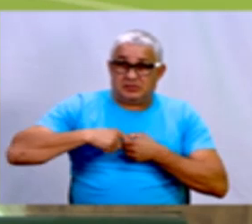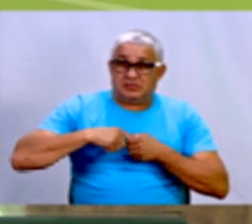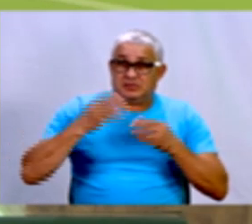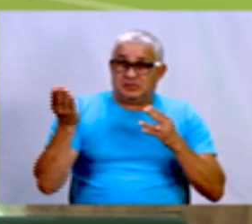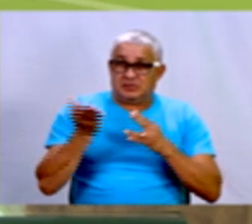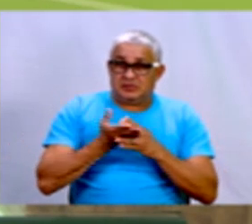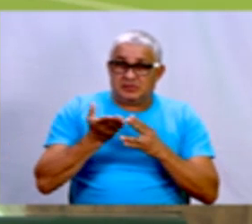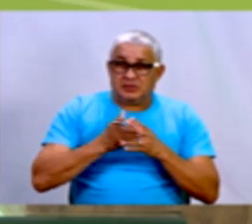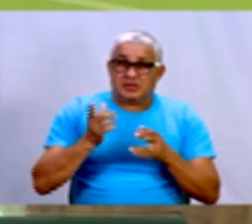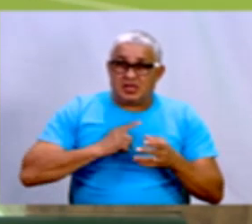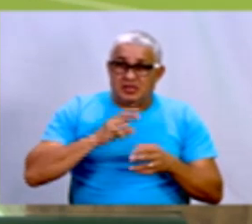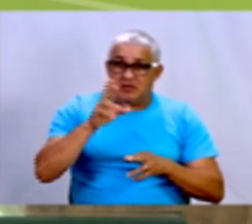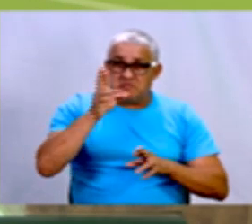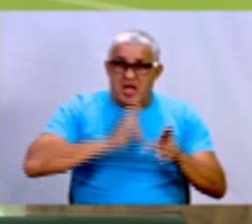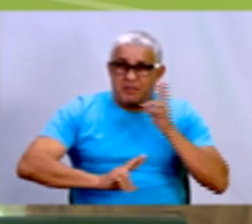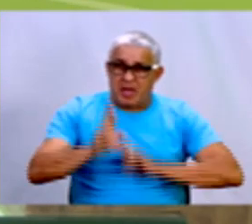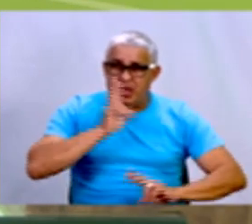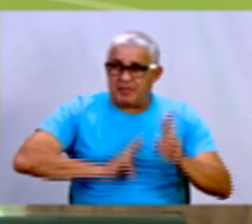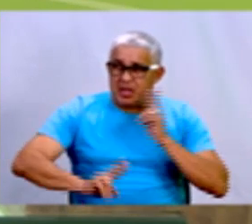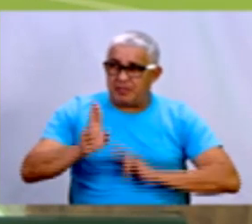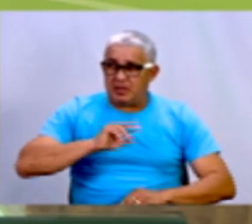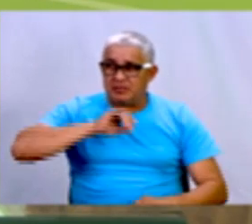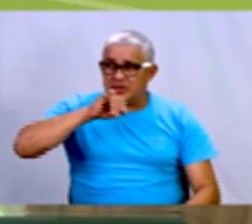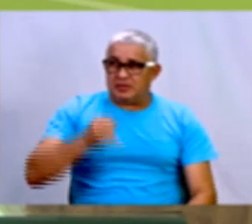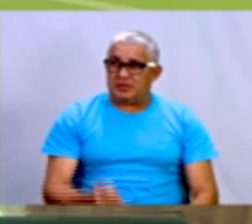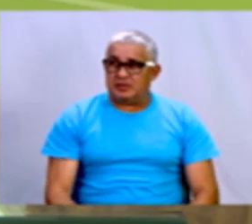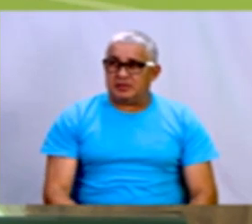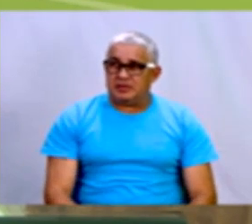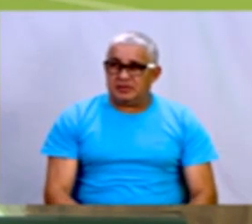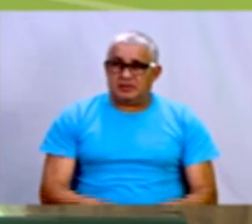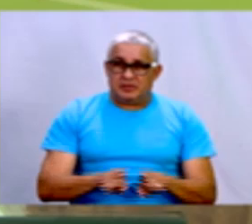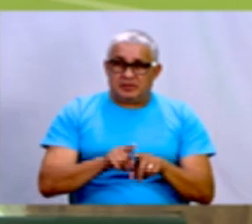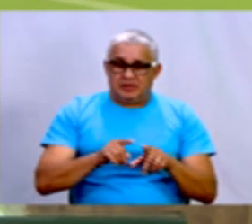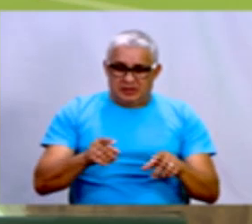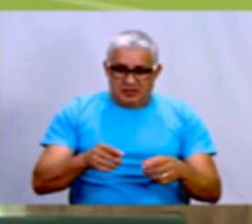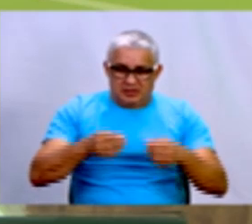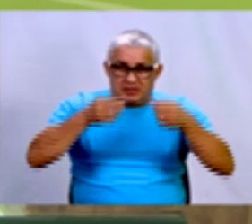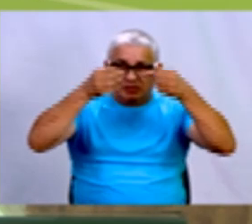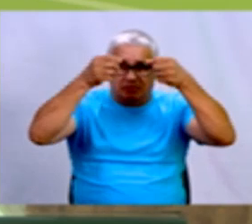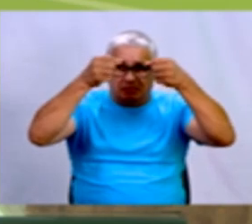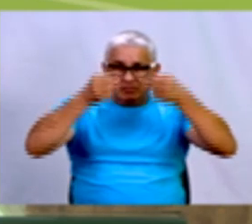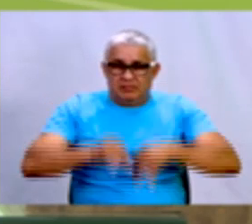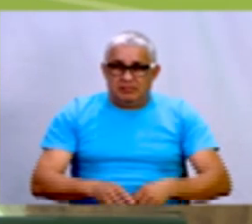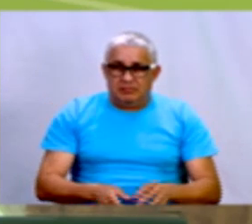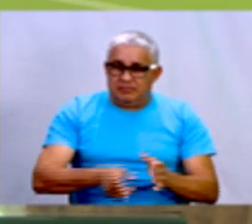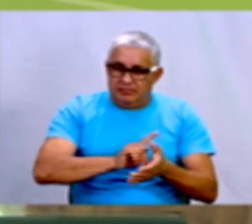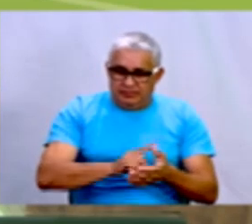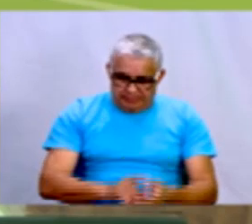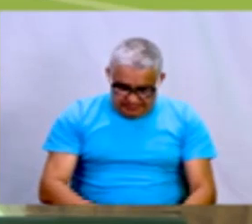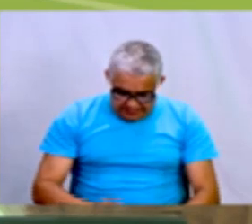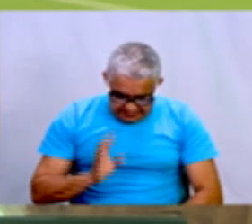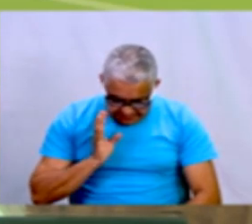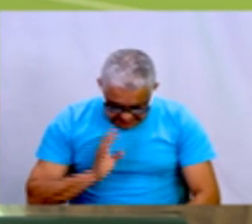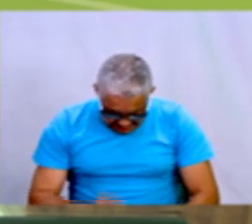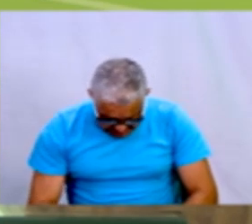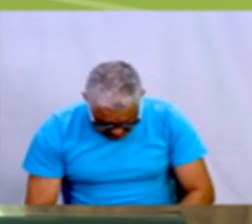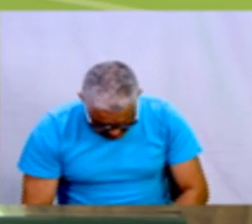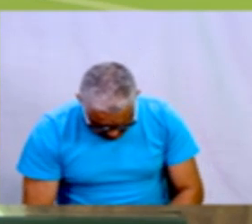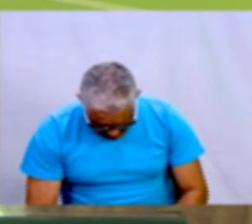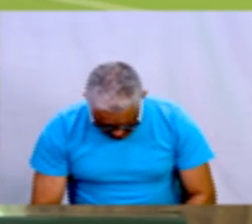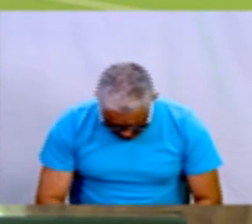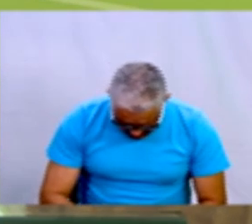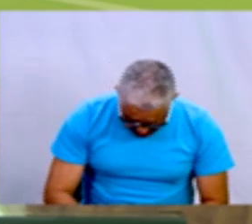bastante resposta já. E aproveitando o que você acabou de falar, é muito legal essa questão da prática